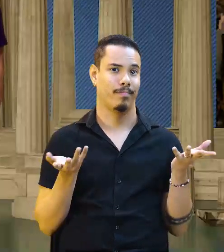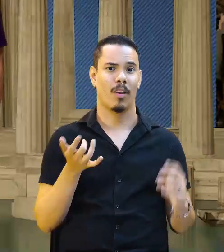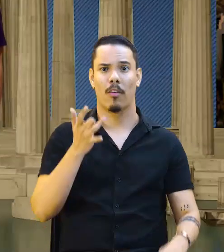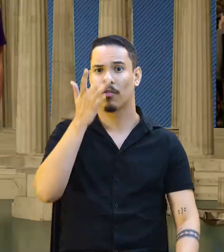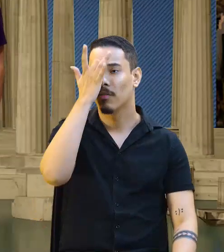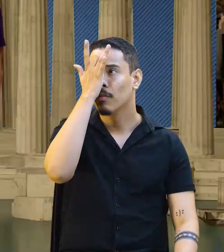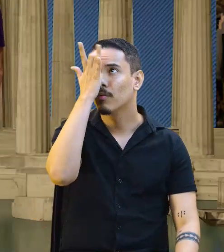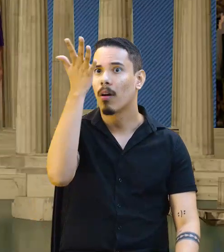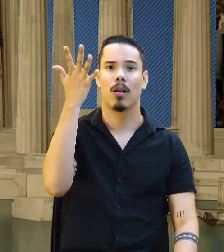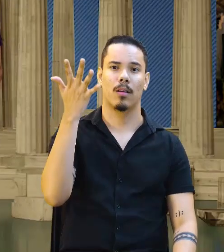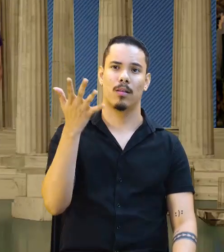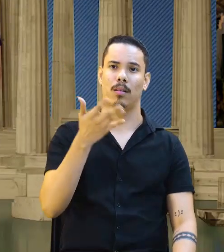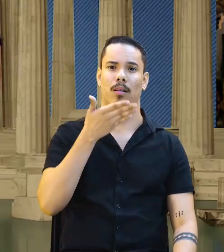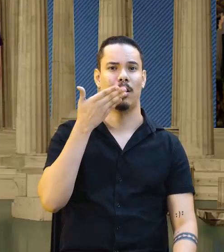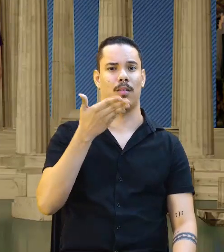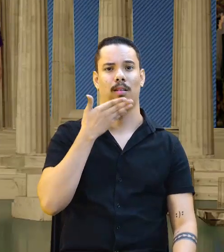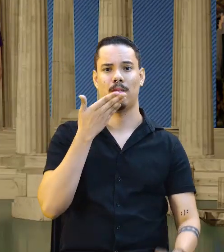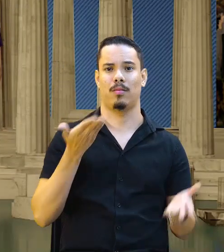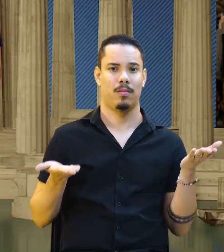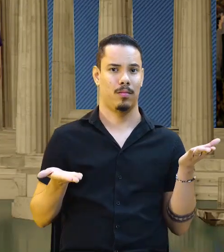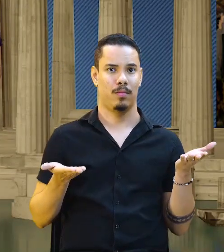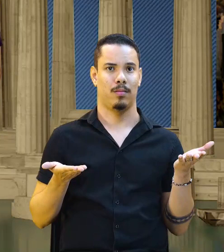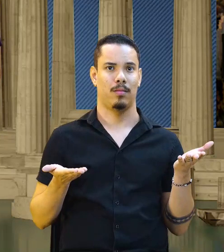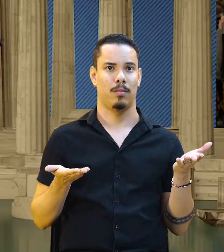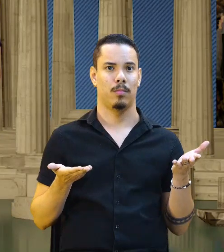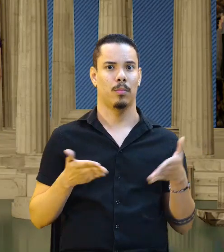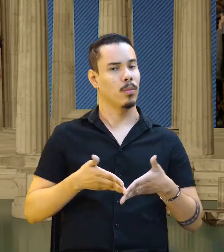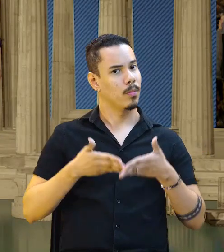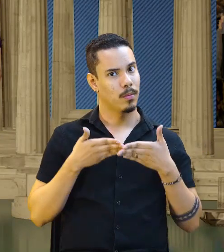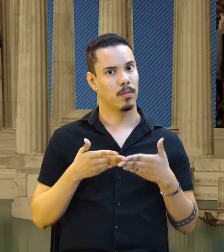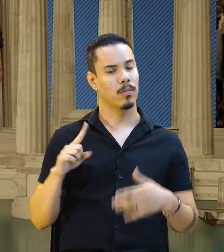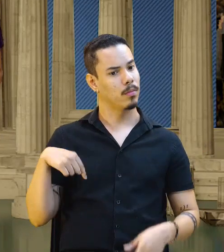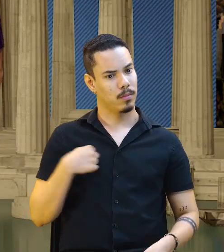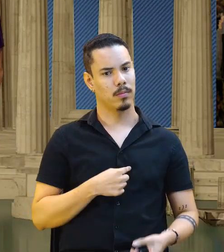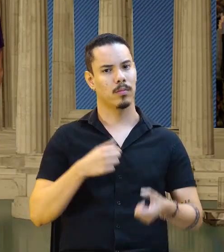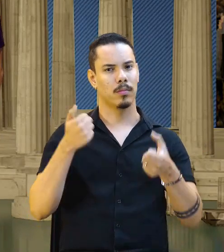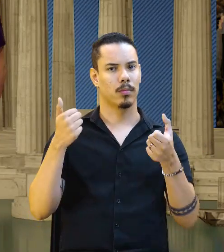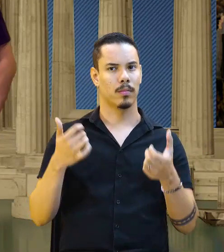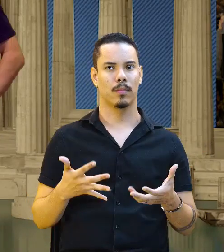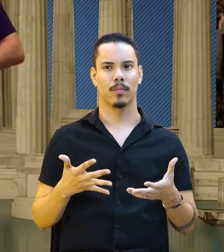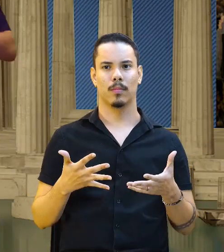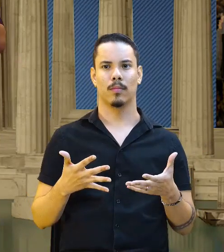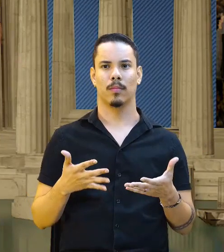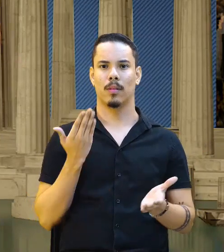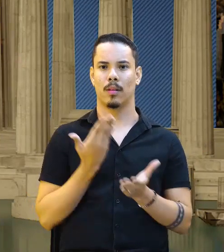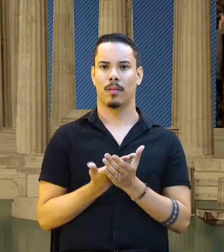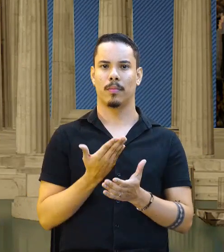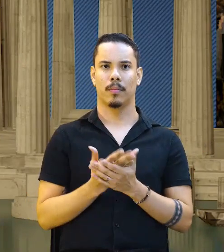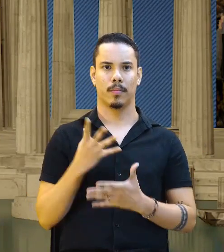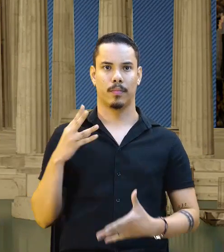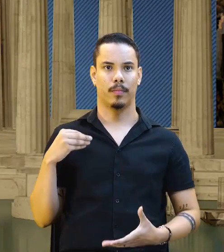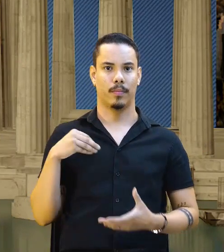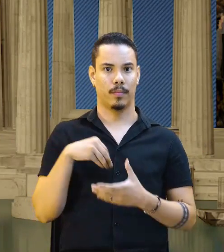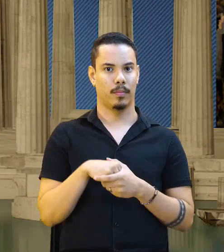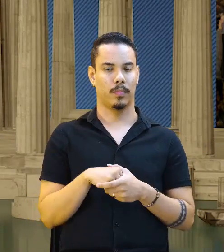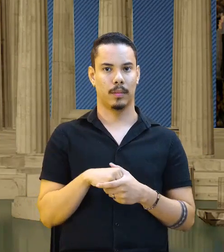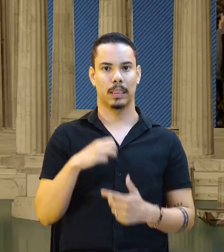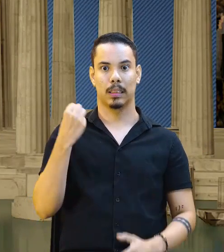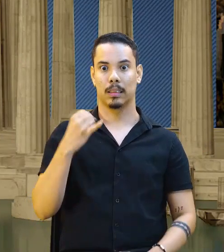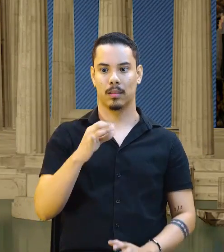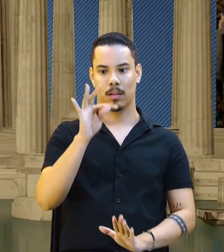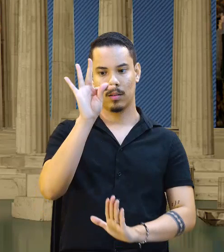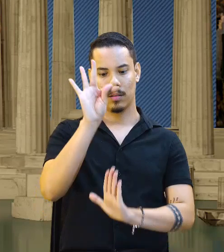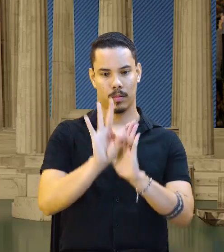muito essa, fácil. Luciano. Olha só, gente. Nós falamos de que é em nossa aula. Se a gente for voltar lá para o texto, volta lá,